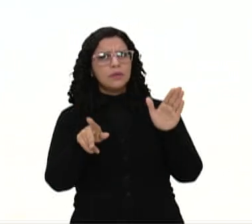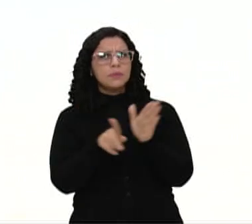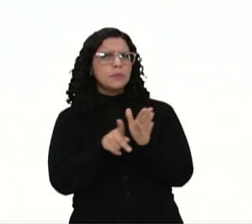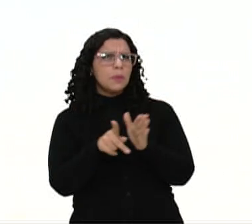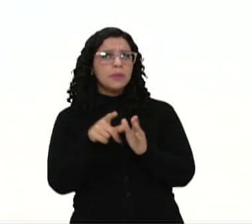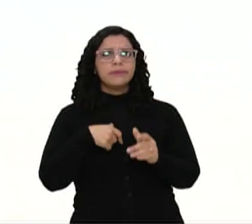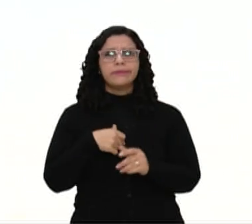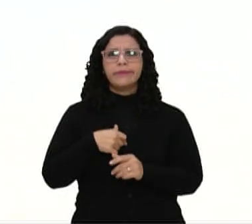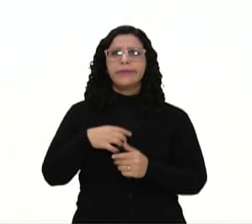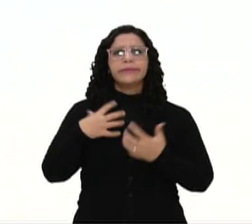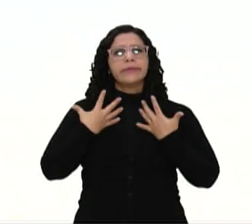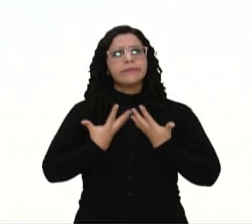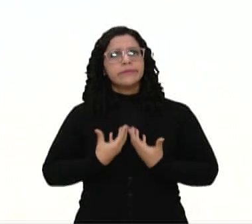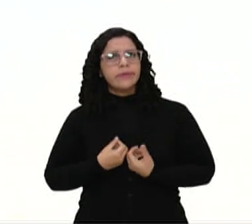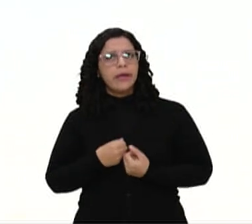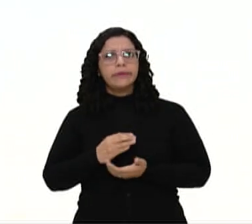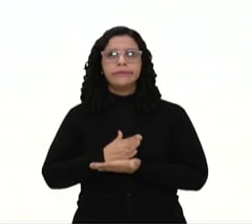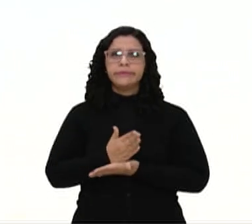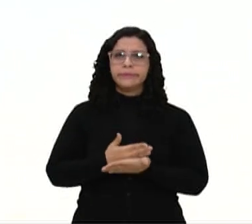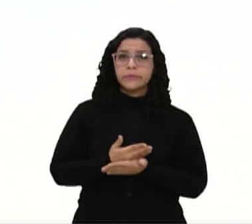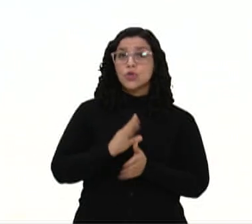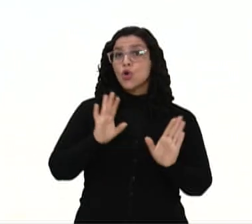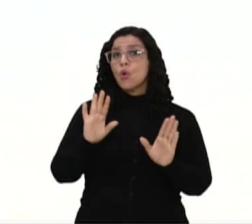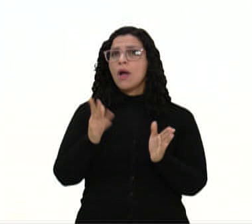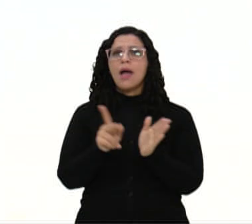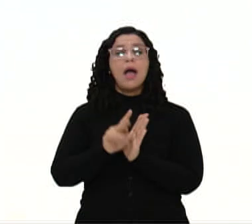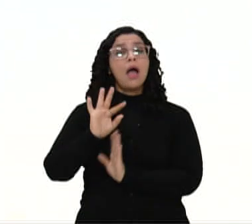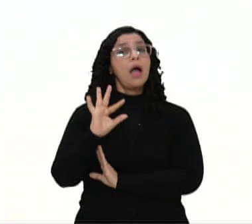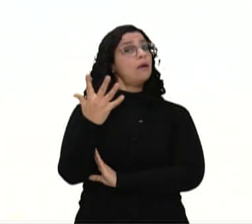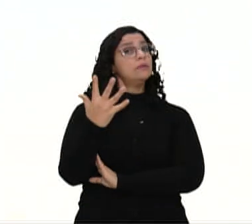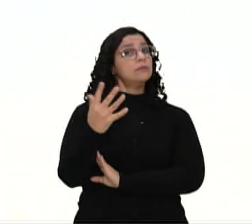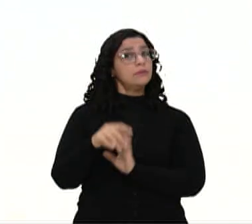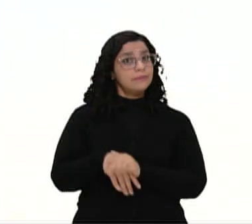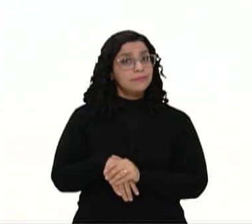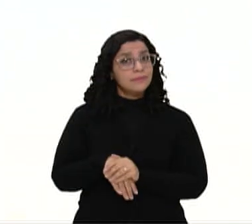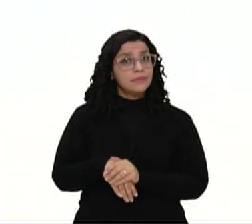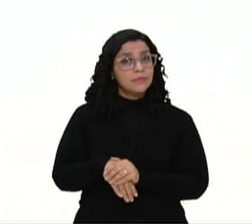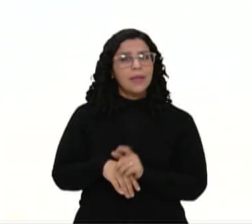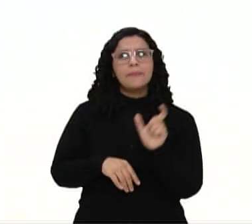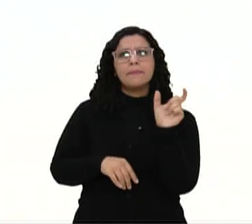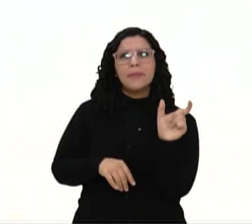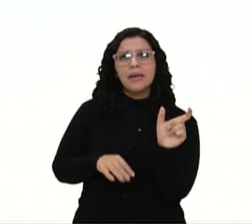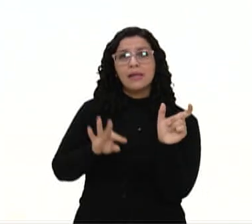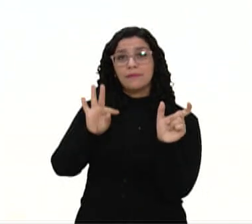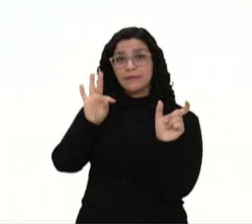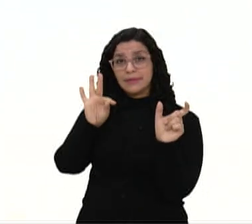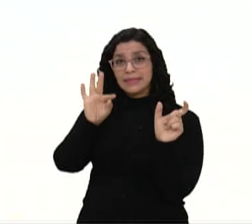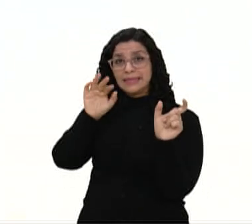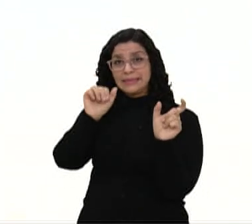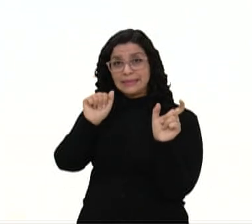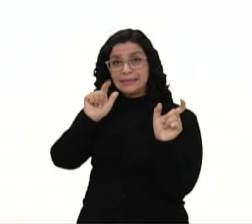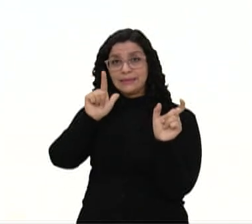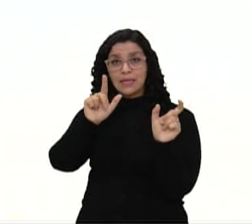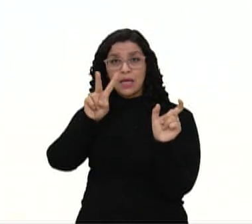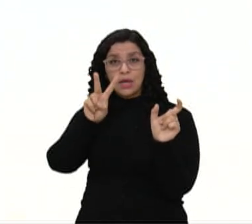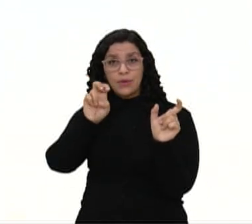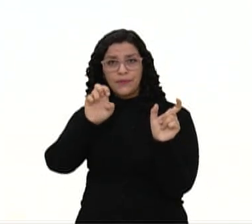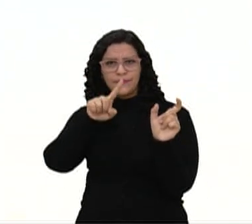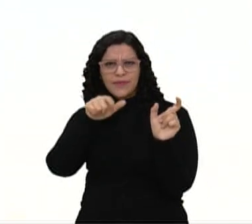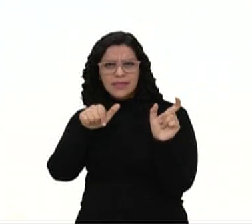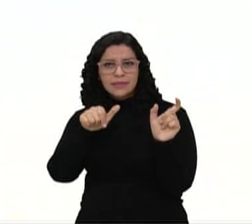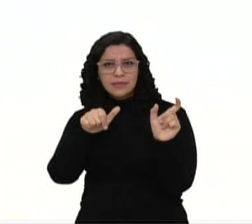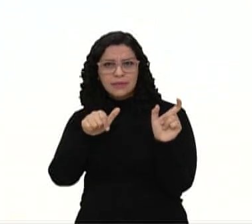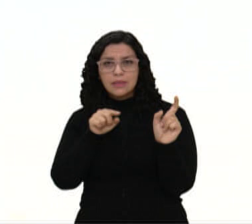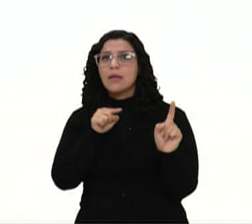sido o tédio, ou talvez tenha sido o mero acaso. A repetição do advérbio talvez é intencional. Qual